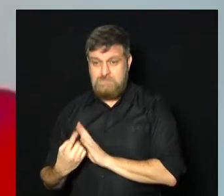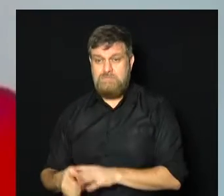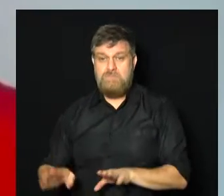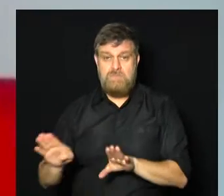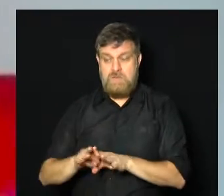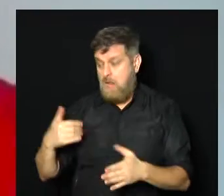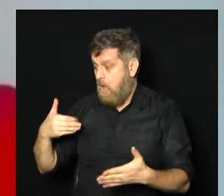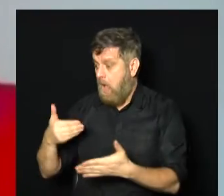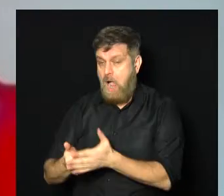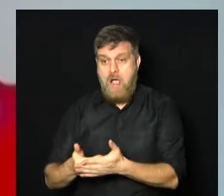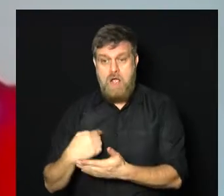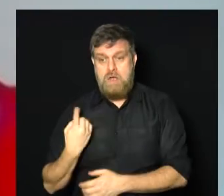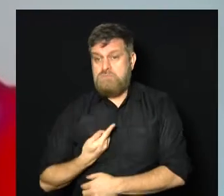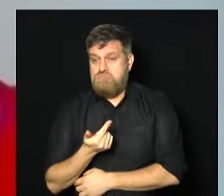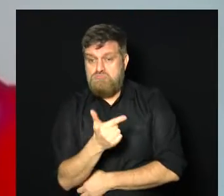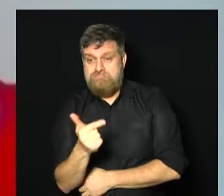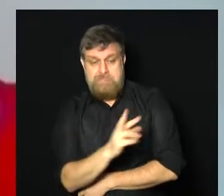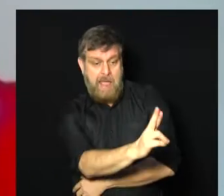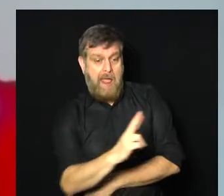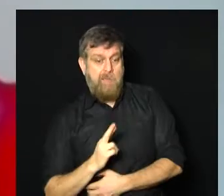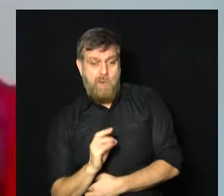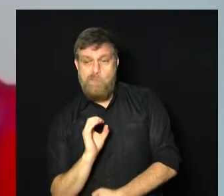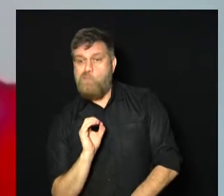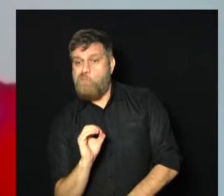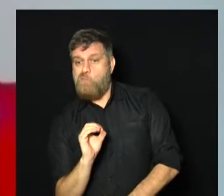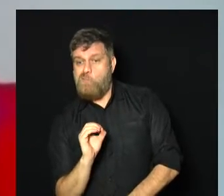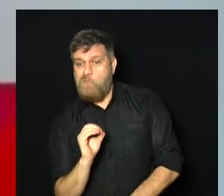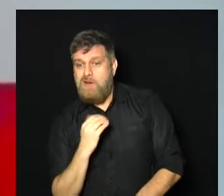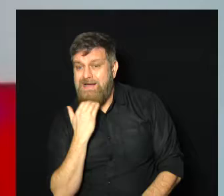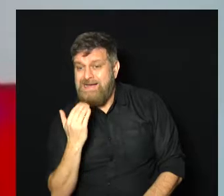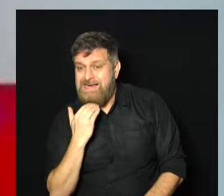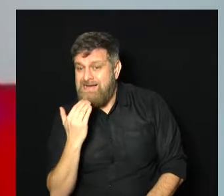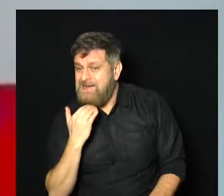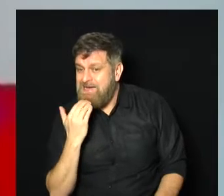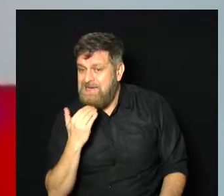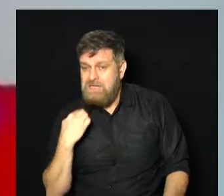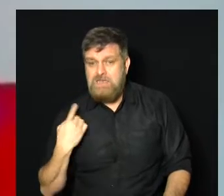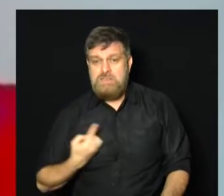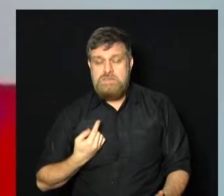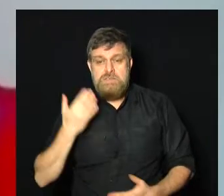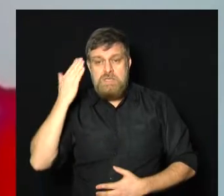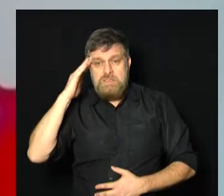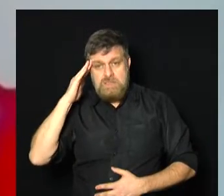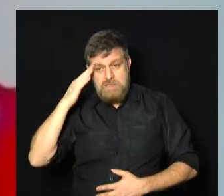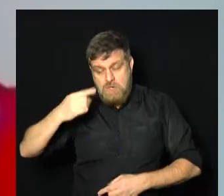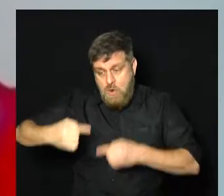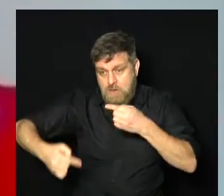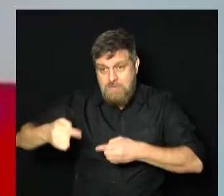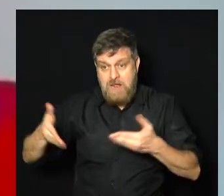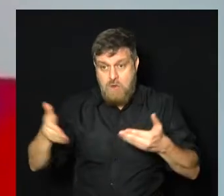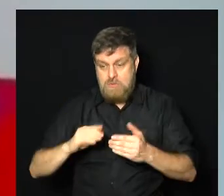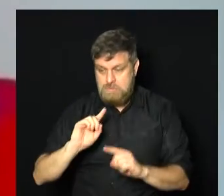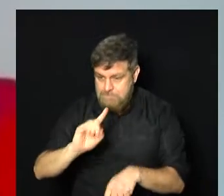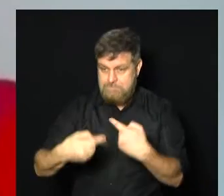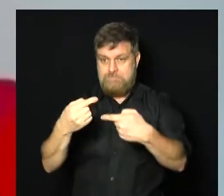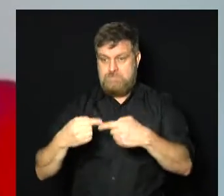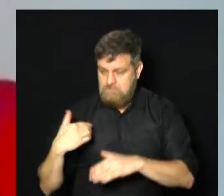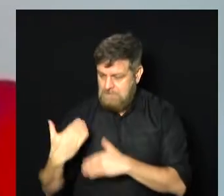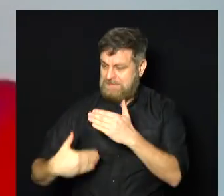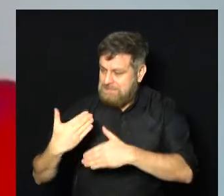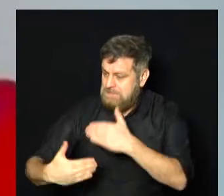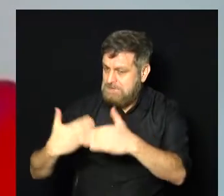não tivemos nenhuma resposta, né? A gente entende que o debate de hoje é mais um passo esse para a nossa